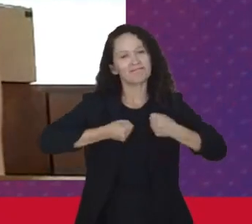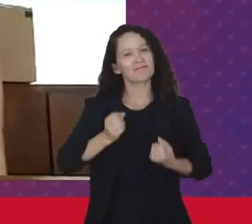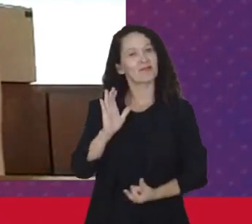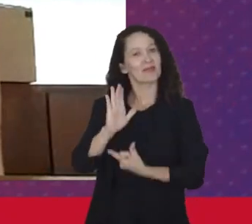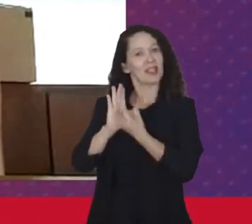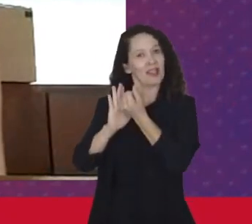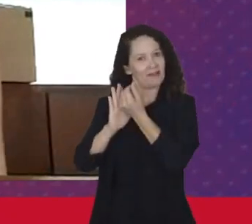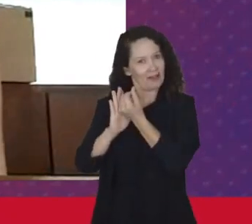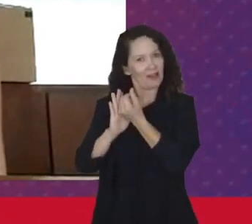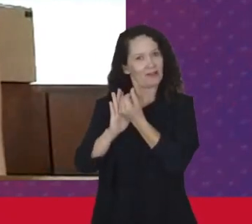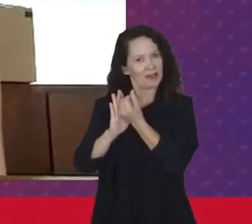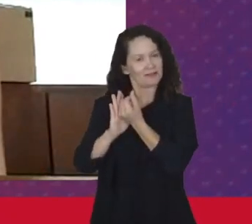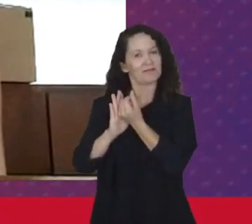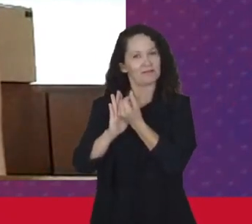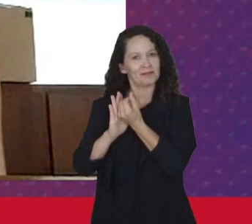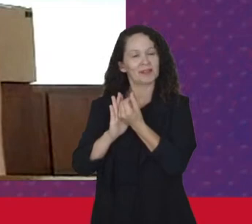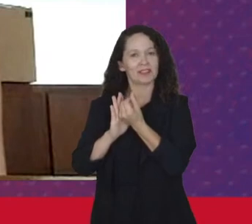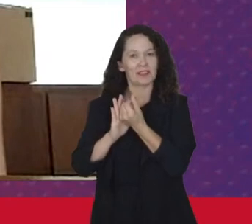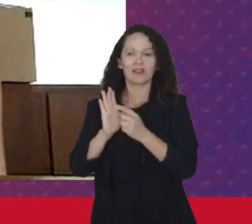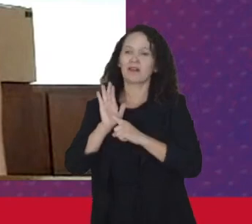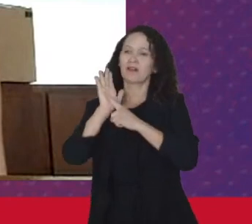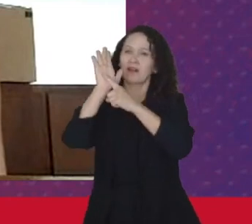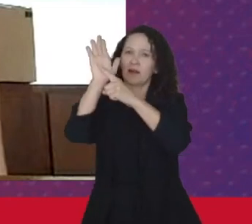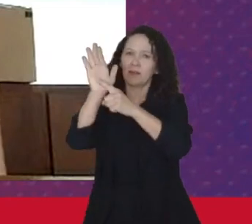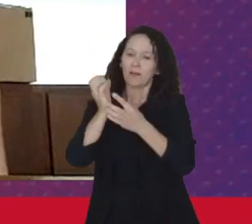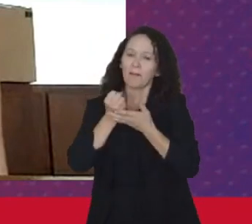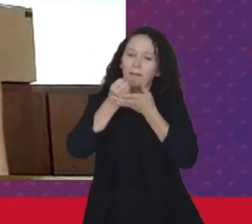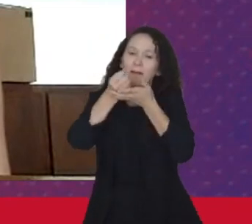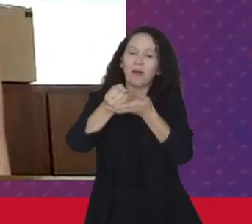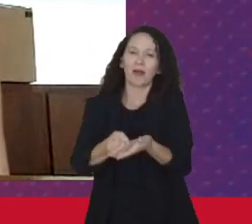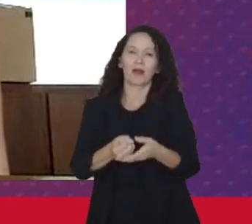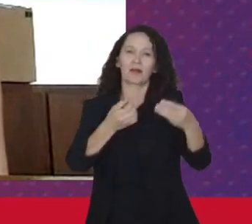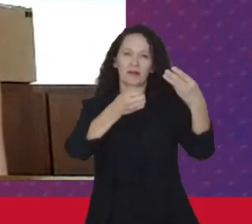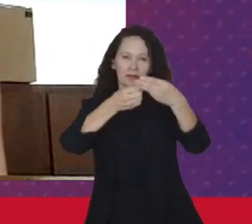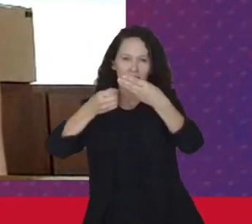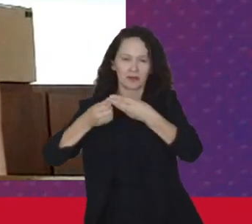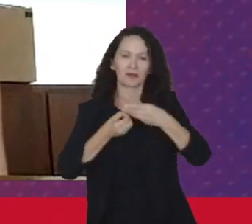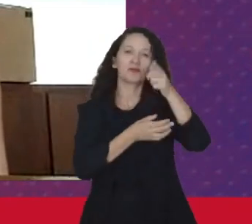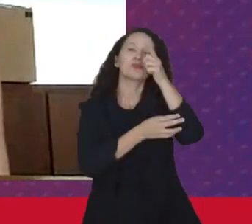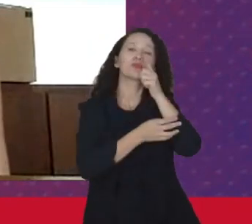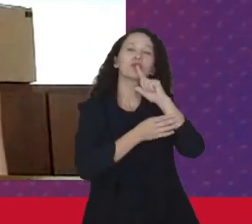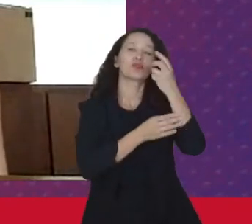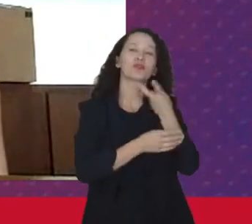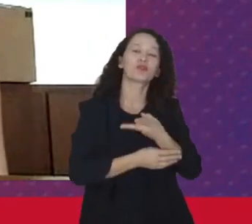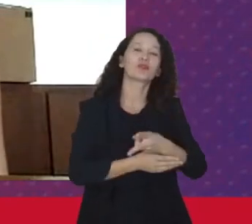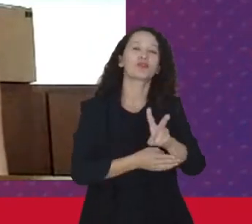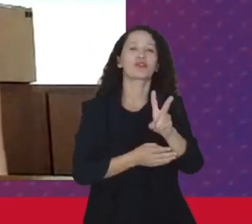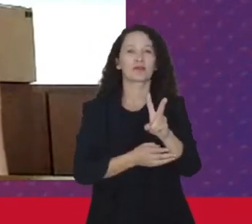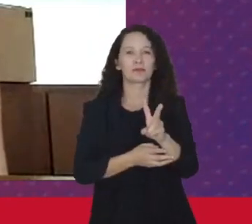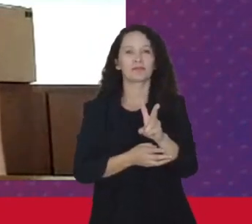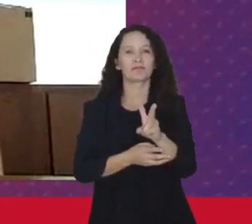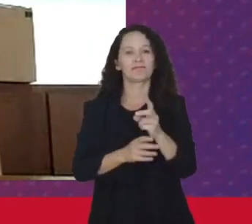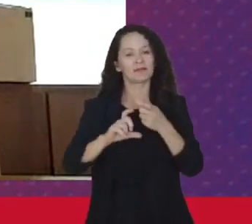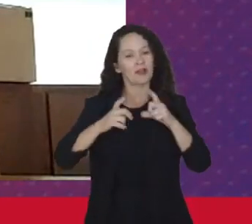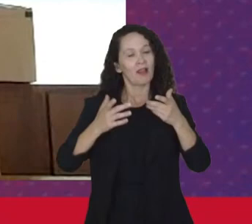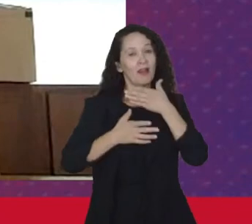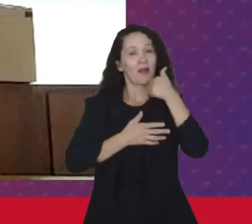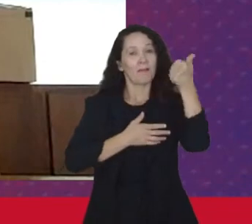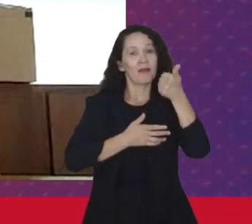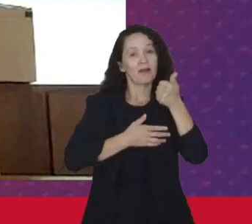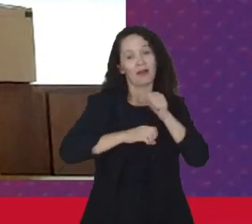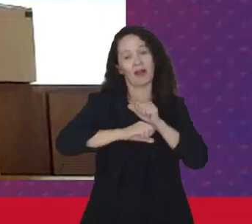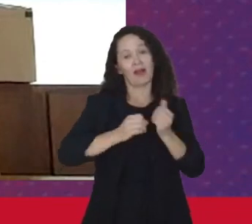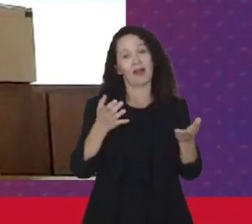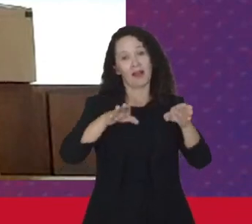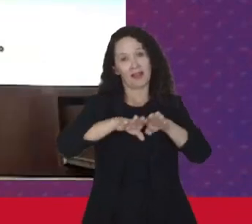investimento maciço em apoio para que os municípios pudessem continuar, ampliar a oferta de